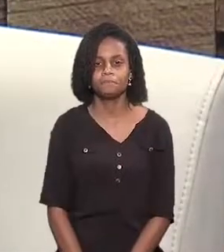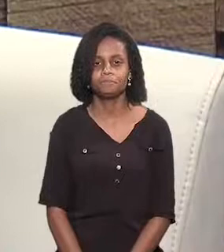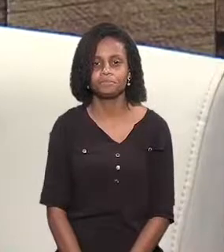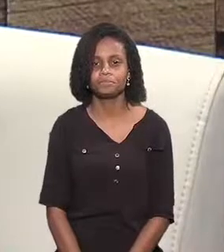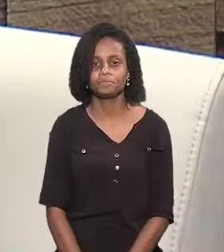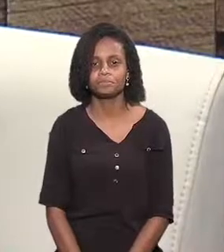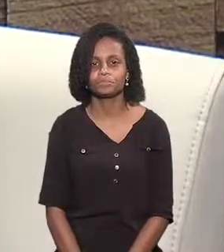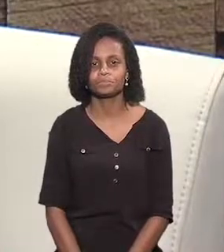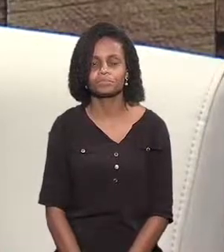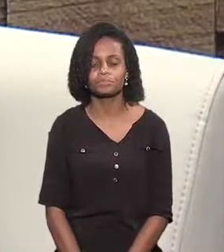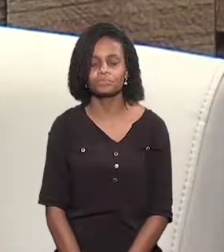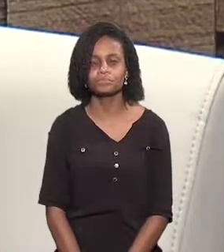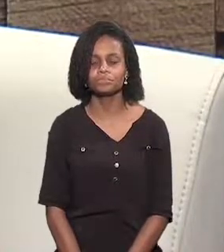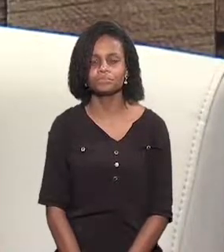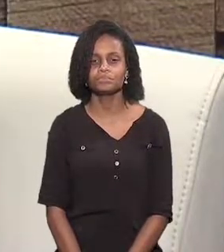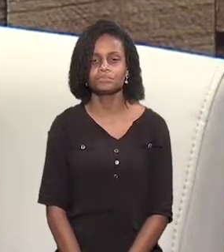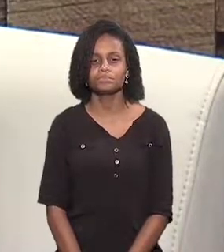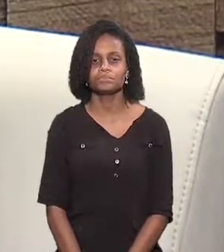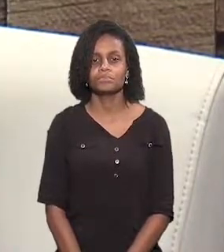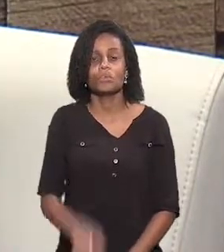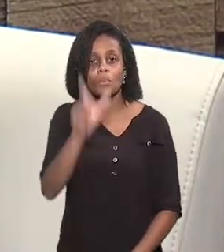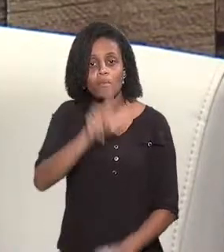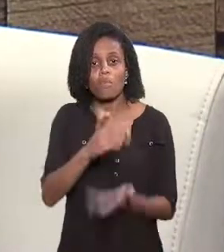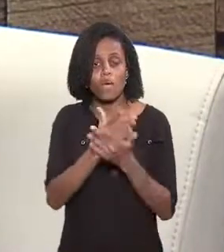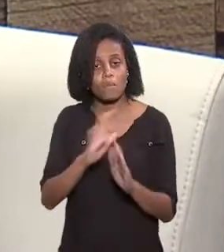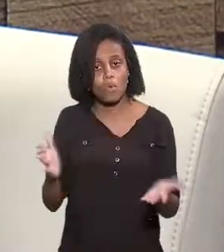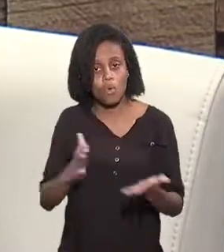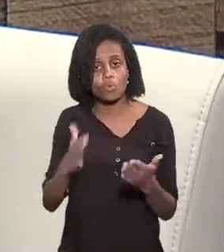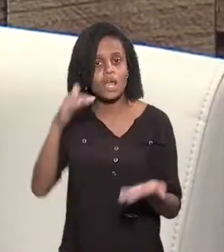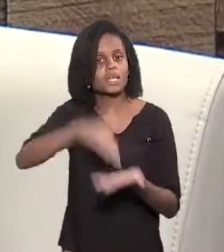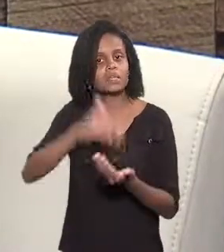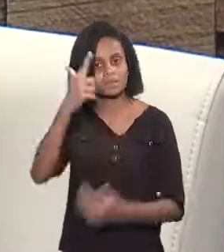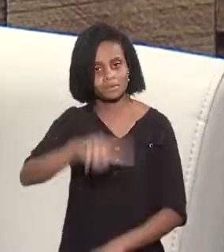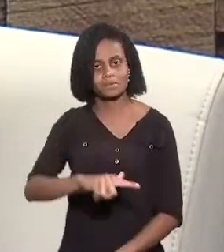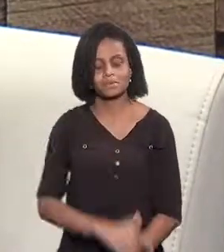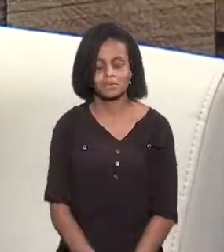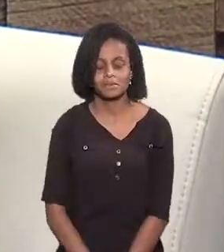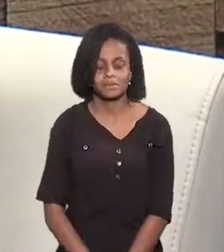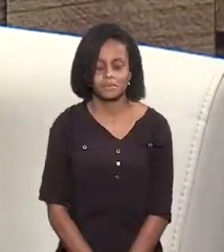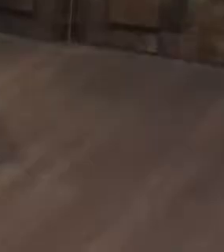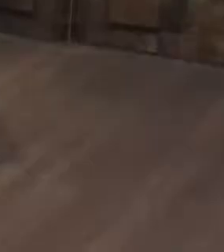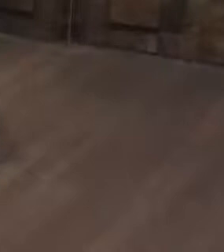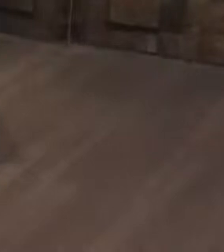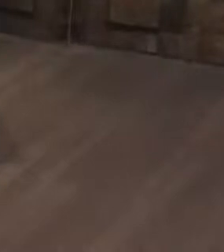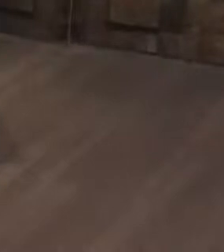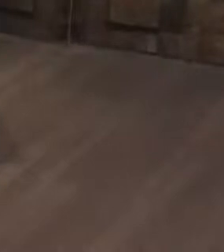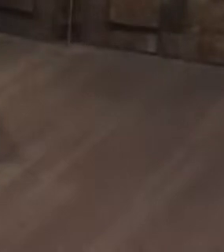www.alerj.rj.gov.br. O perfil fica por aqui. Até a próxima!